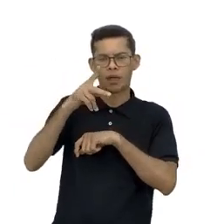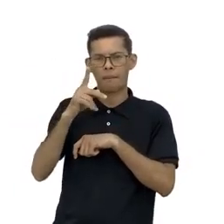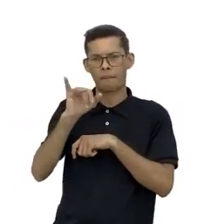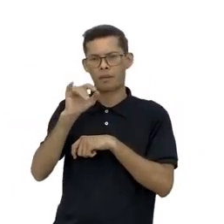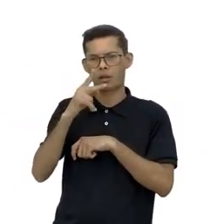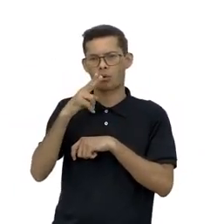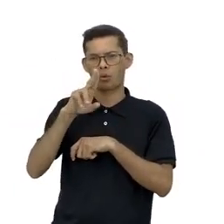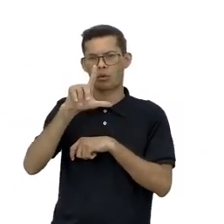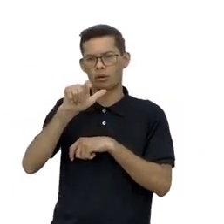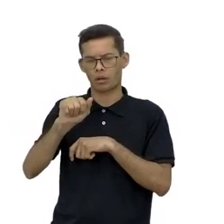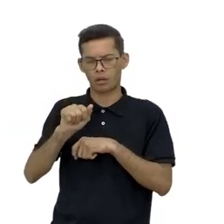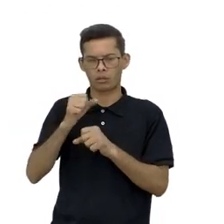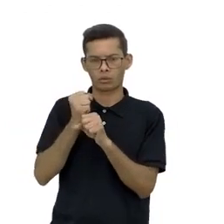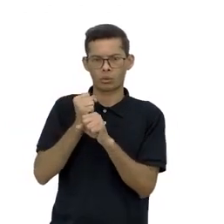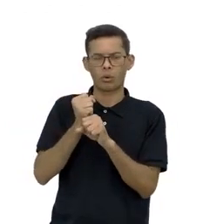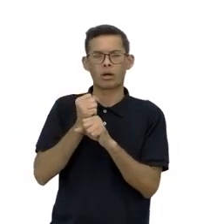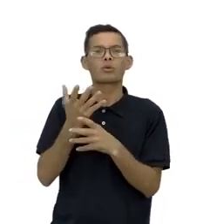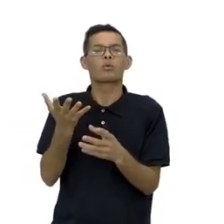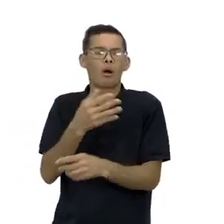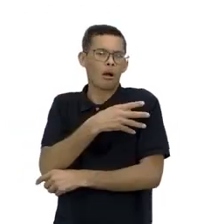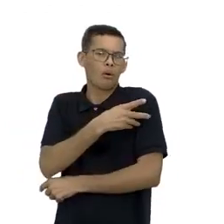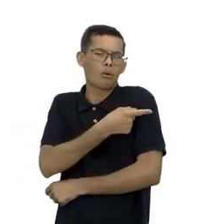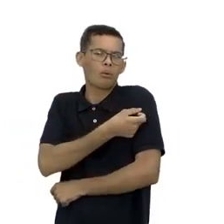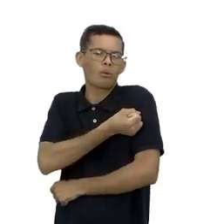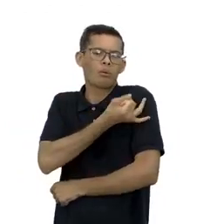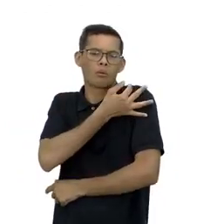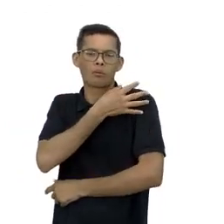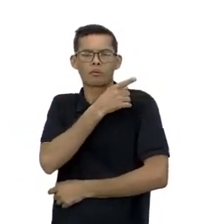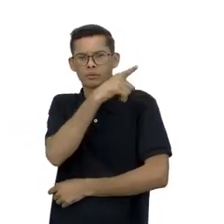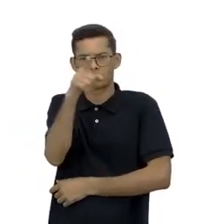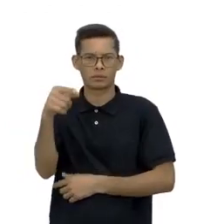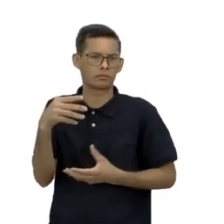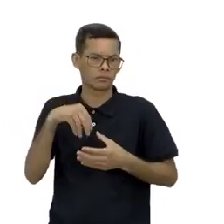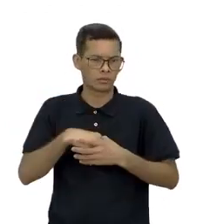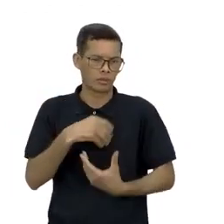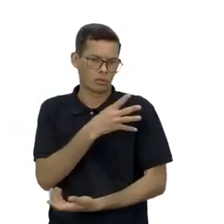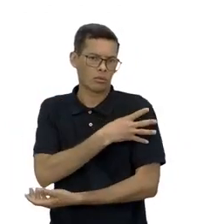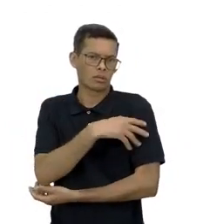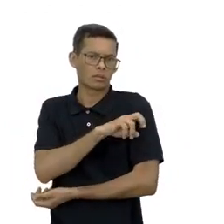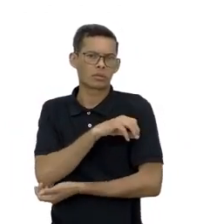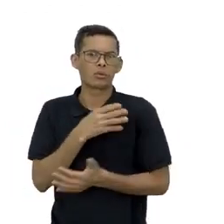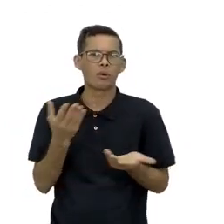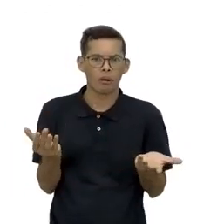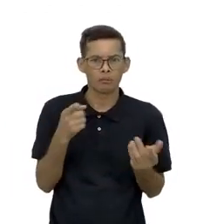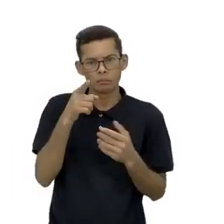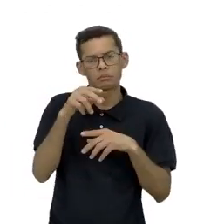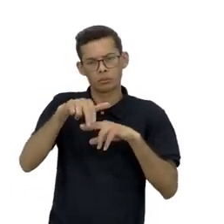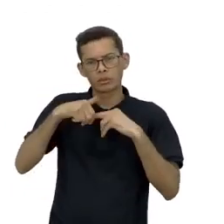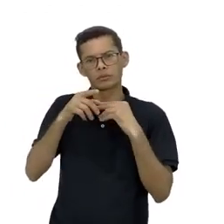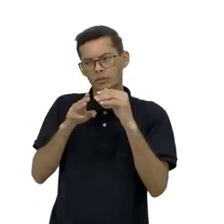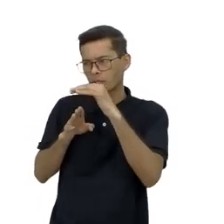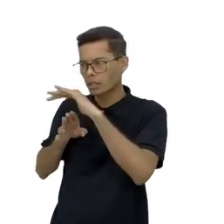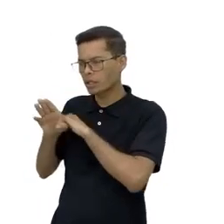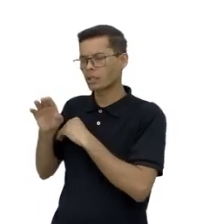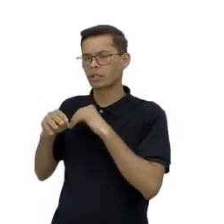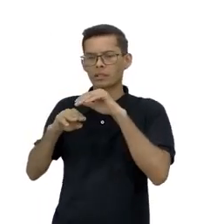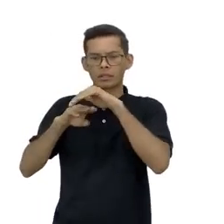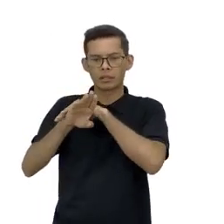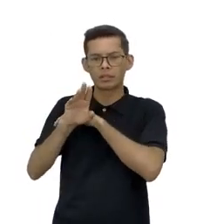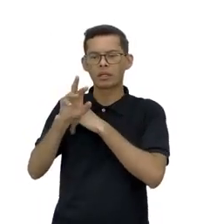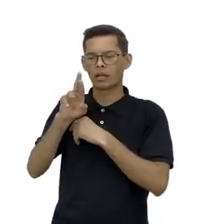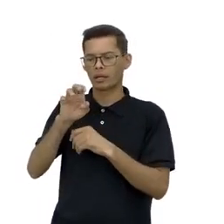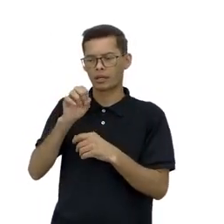que vocês atuam. Para isso, vocês devem, no repositório, selecionar a opção,